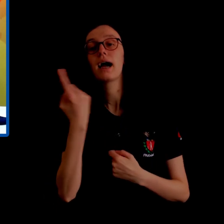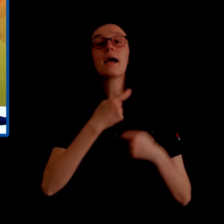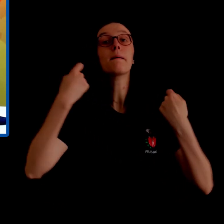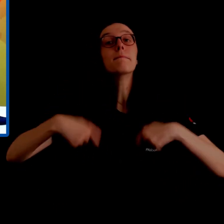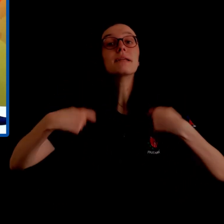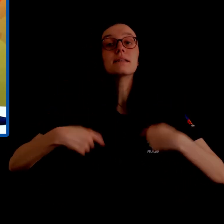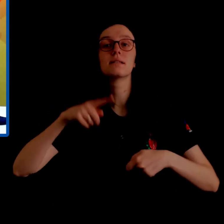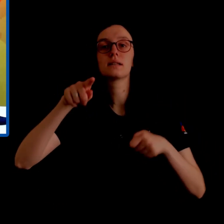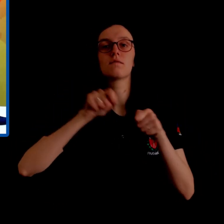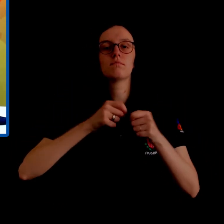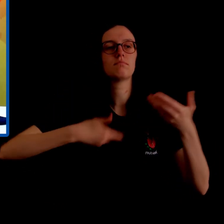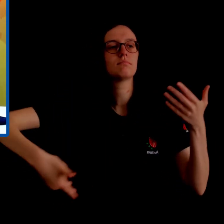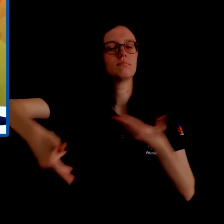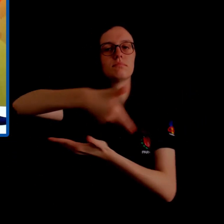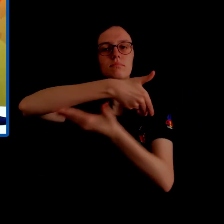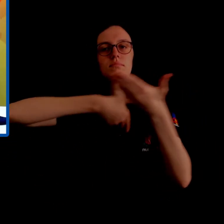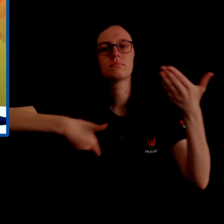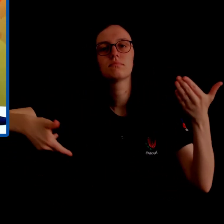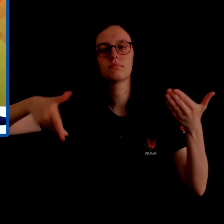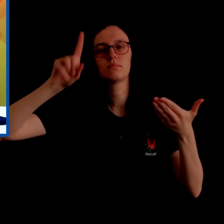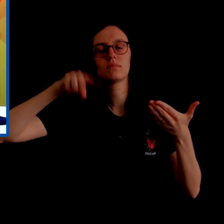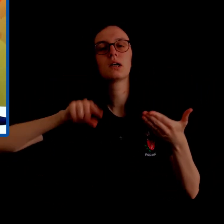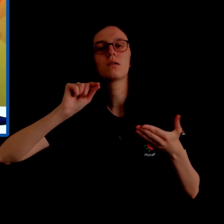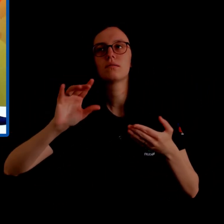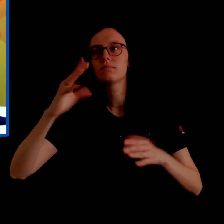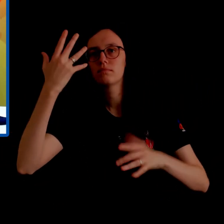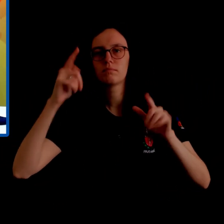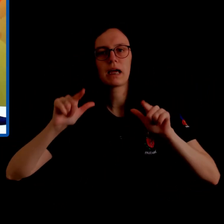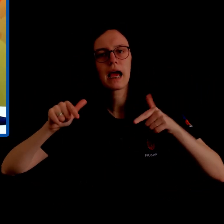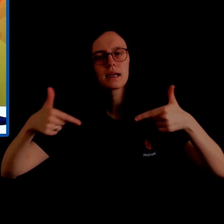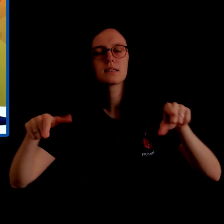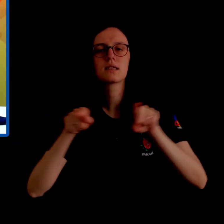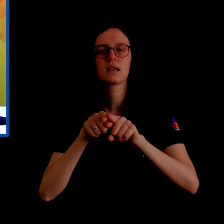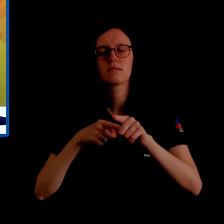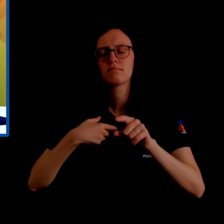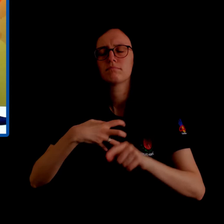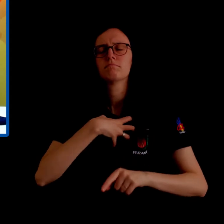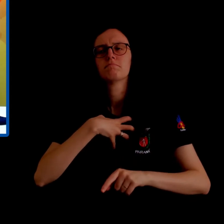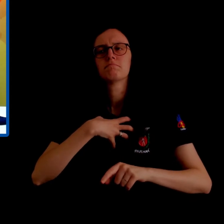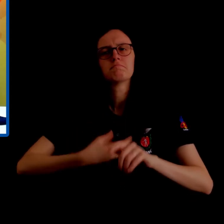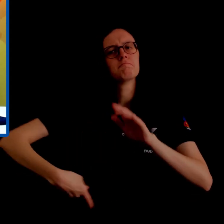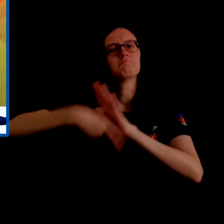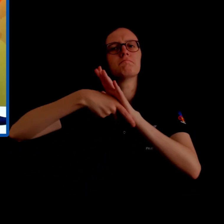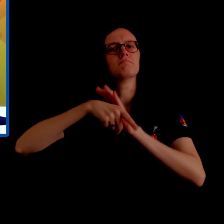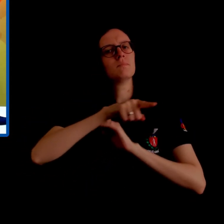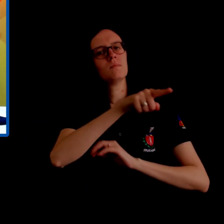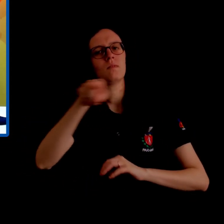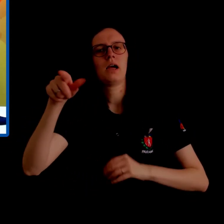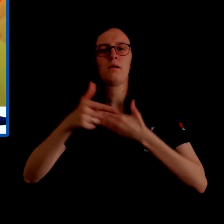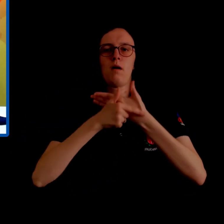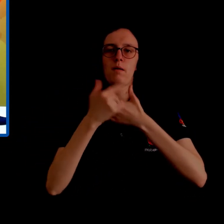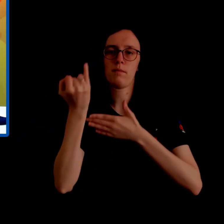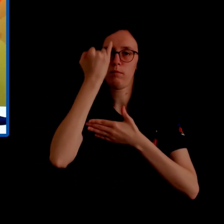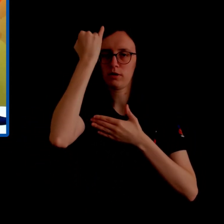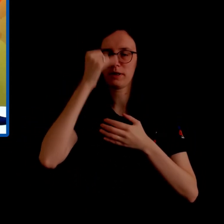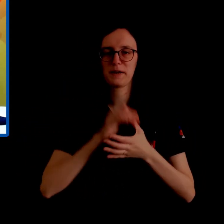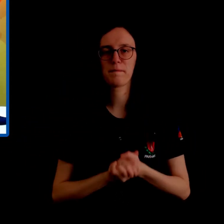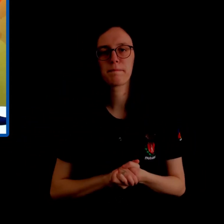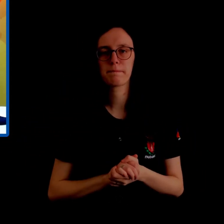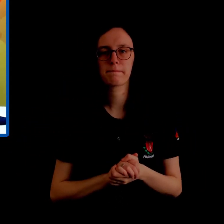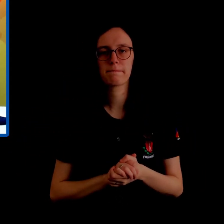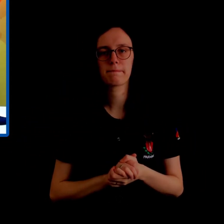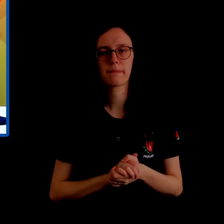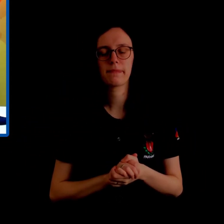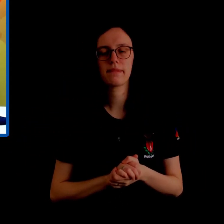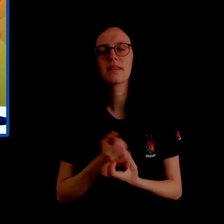essa sinergia, esse movimento de ação e de pertencimento do nosso papel frente a essas salas. Então, todas